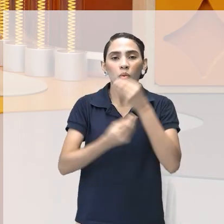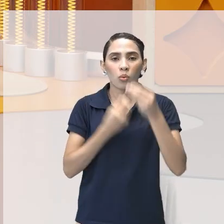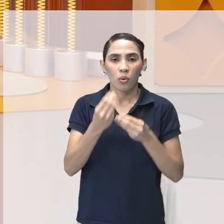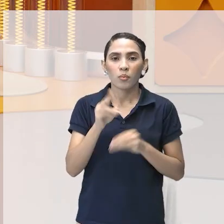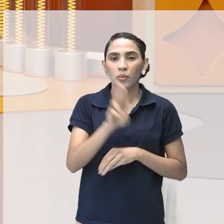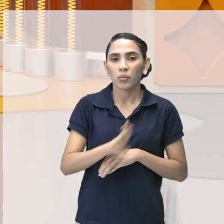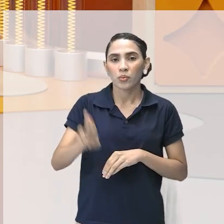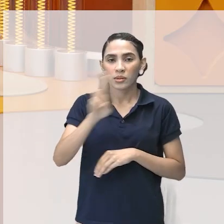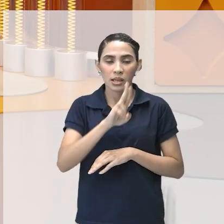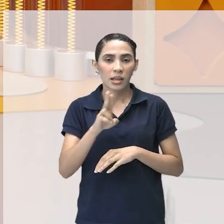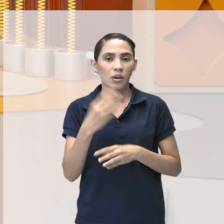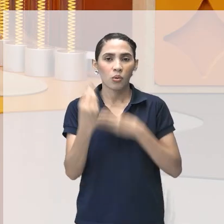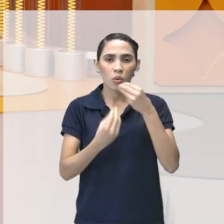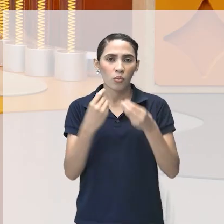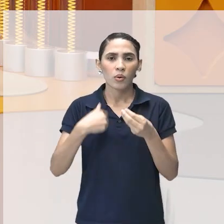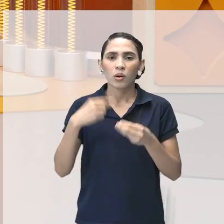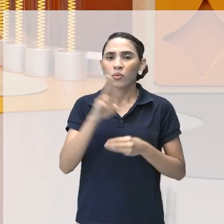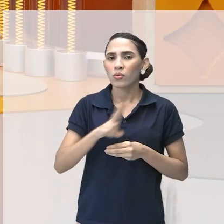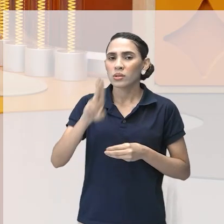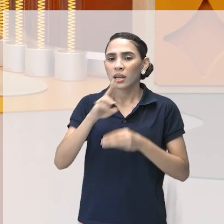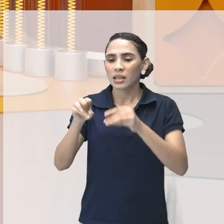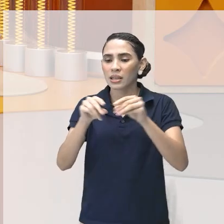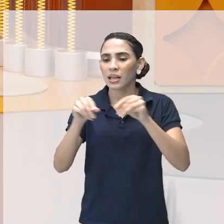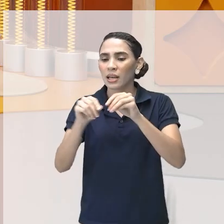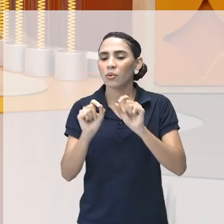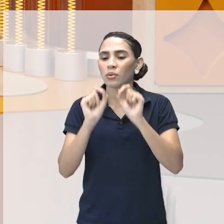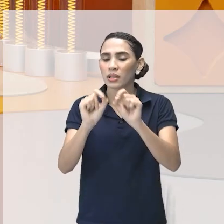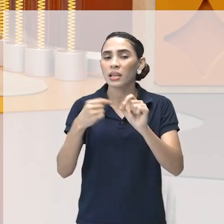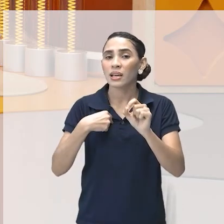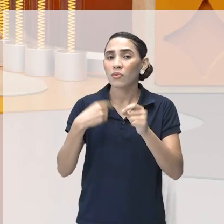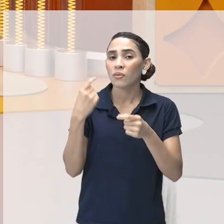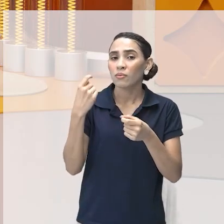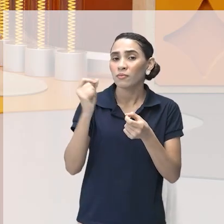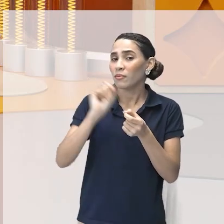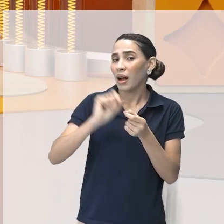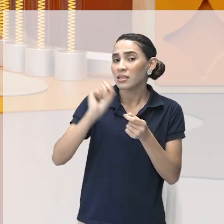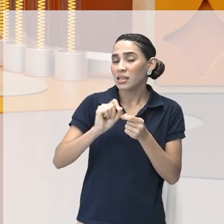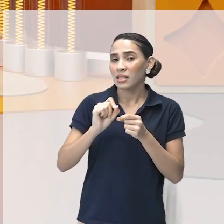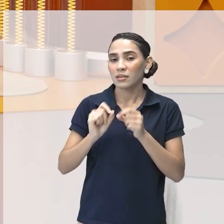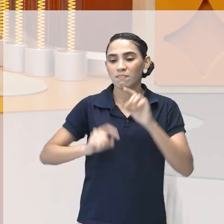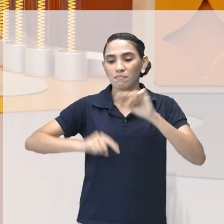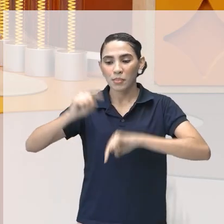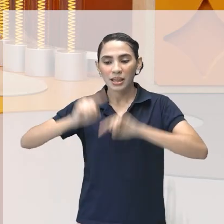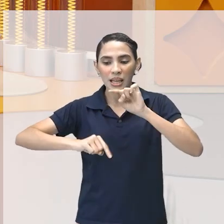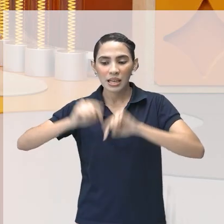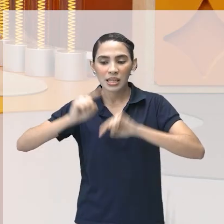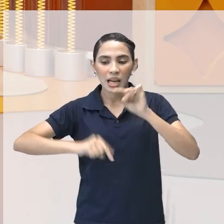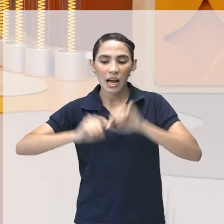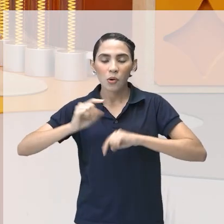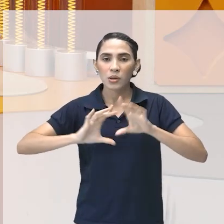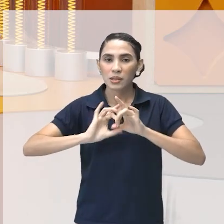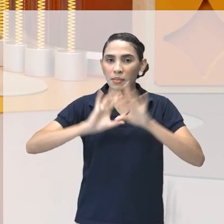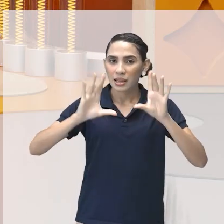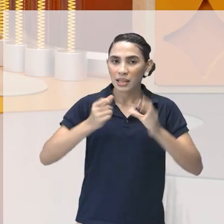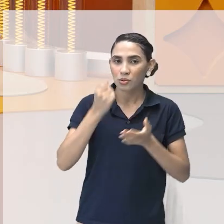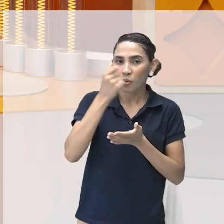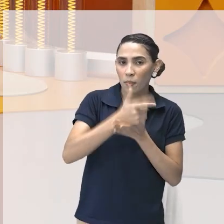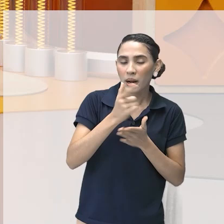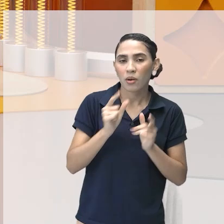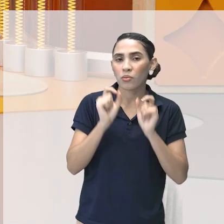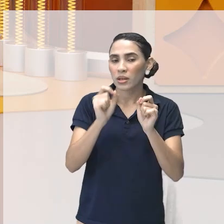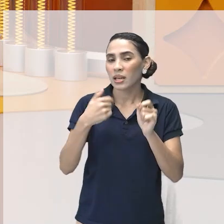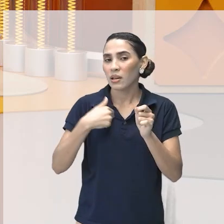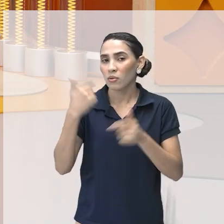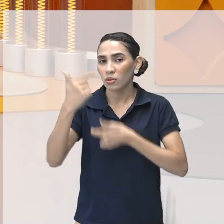utilizar, né? Como eu vou utilizar essas terras, o que é que eu vou fazer ali naquelas terras, os equipamentos, a liberdade de comprar, com o que é que eu